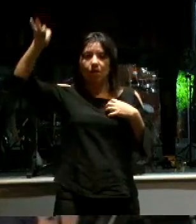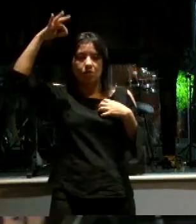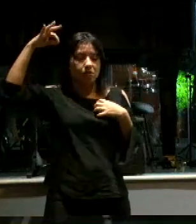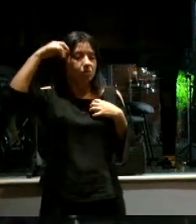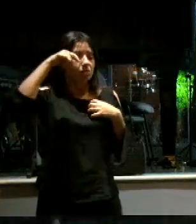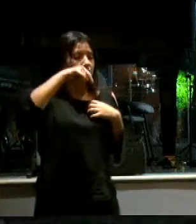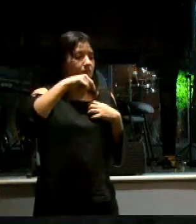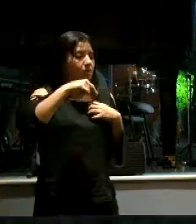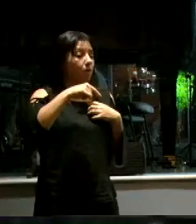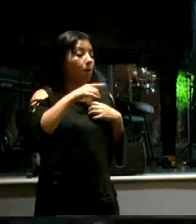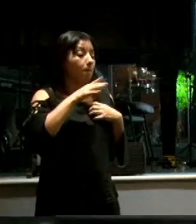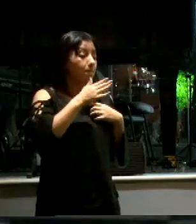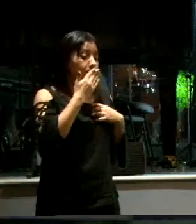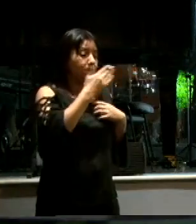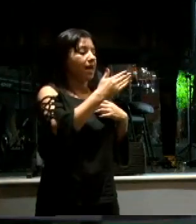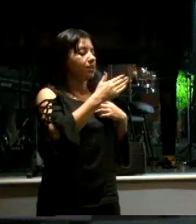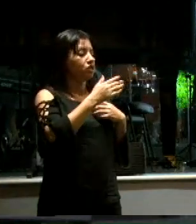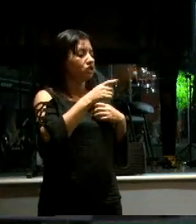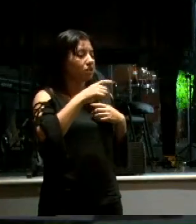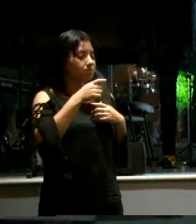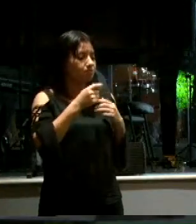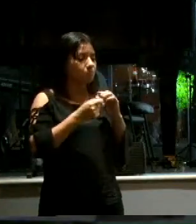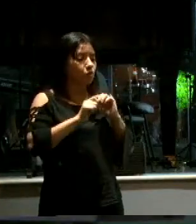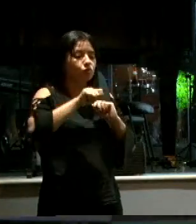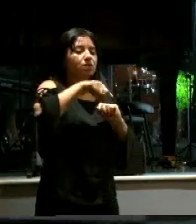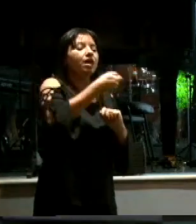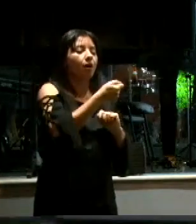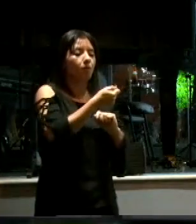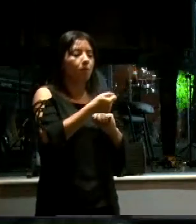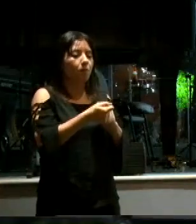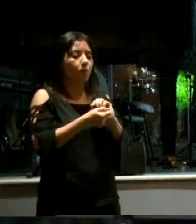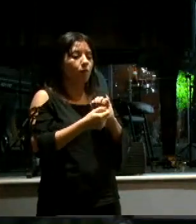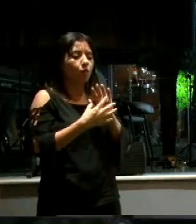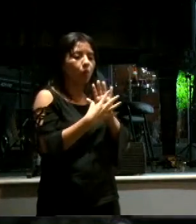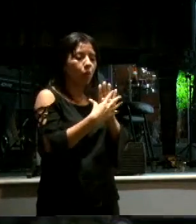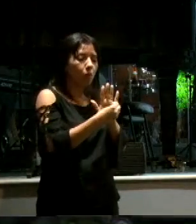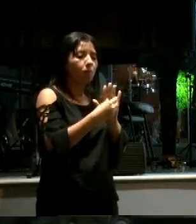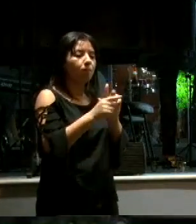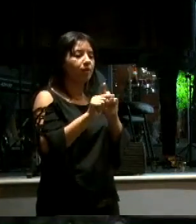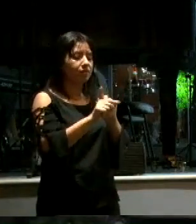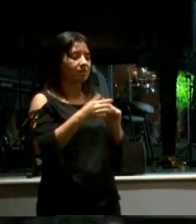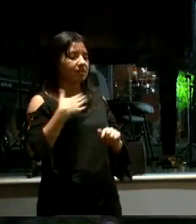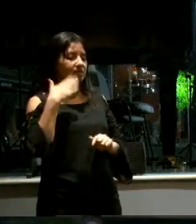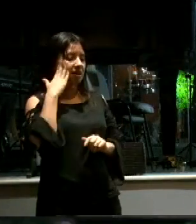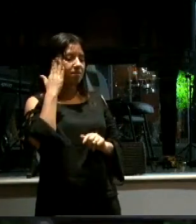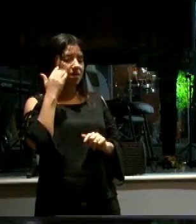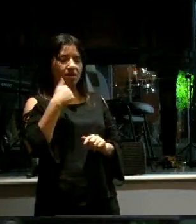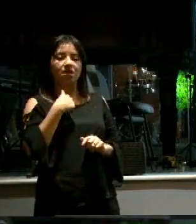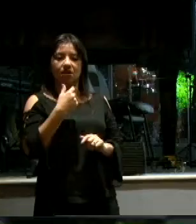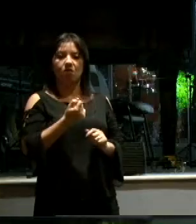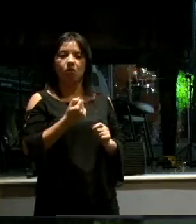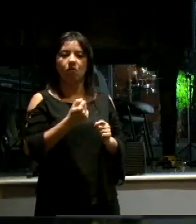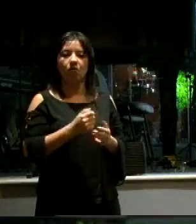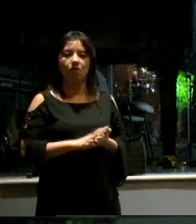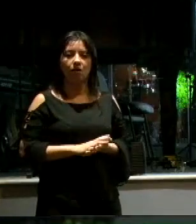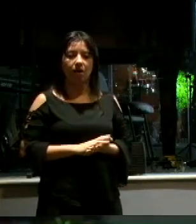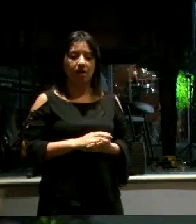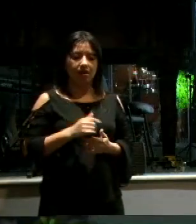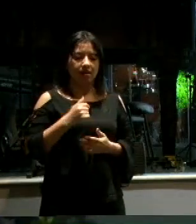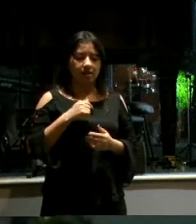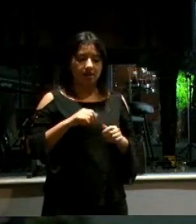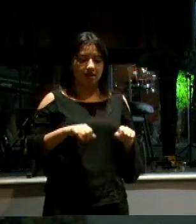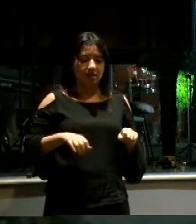eu. Falei: Senhor, eu quero um sinal nesse carro. Na mesma hora o câmbio fez clá, clá, clá, clá.